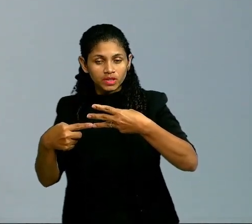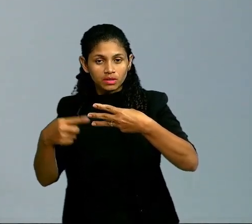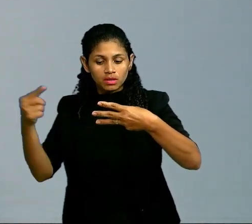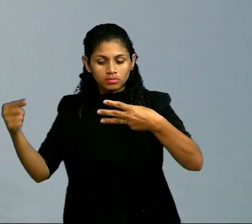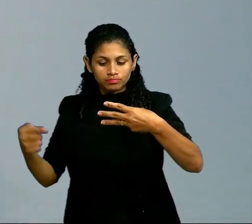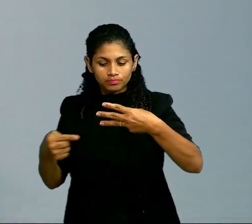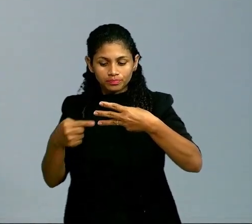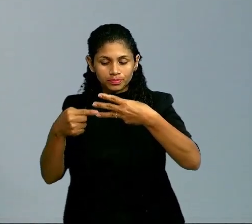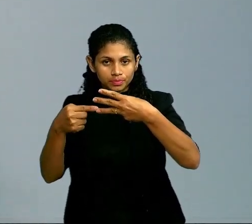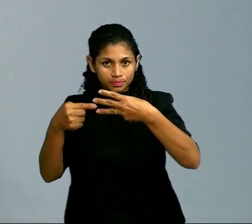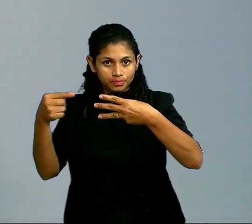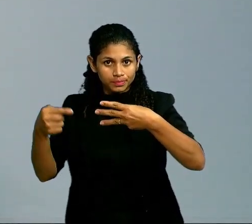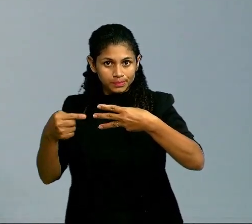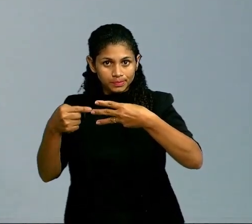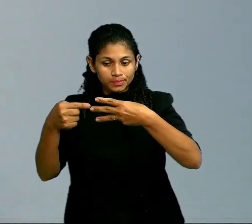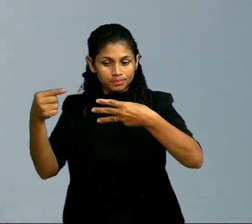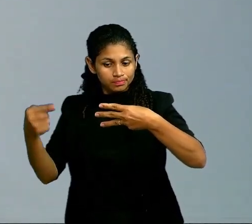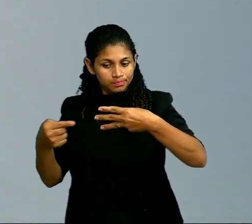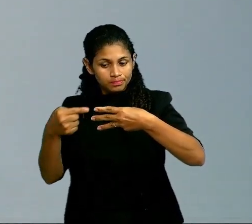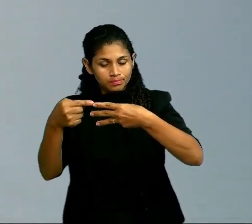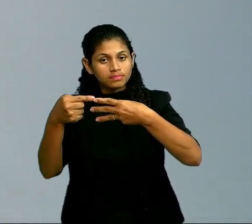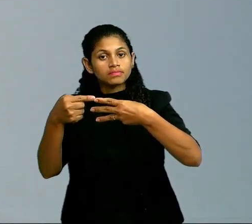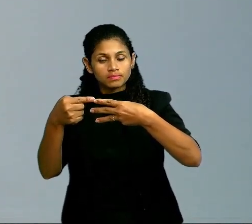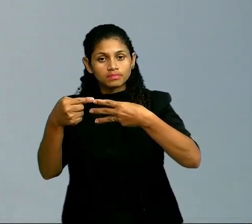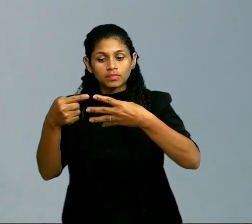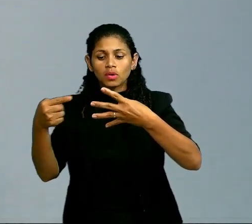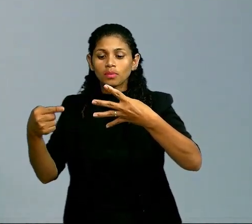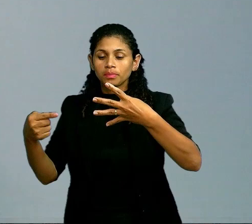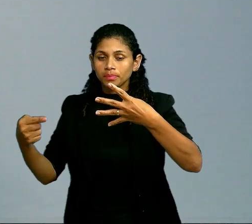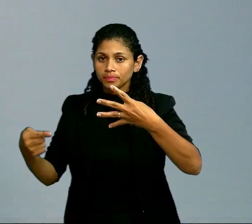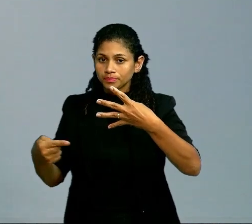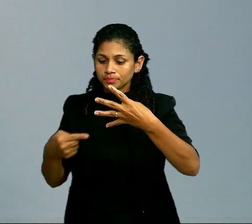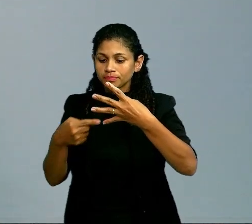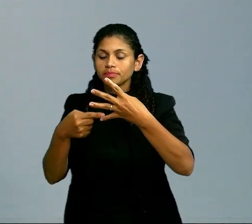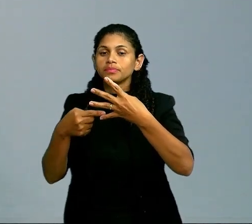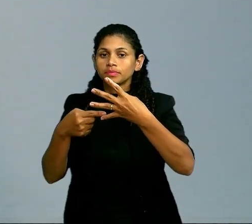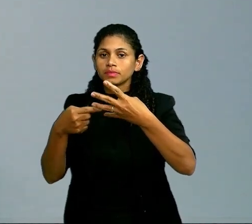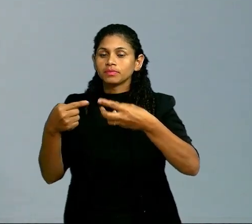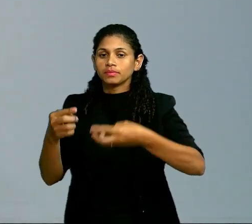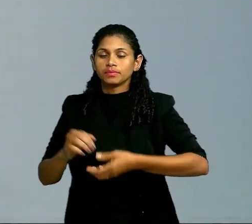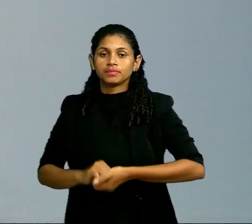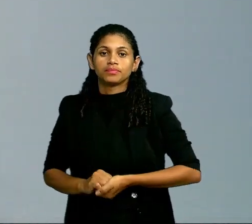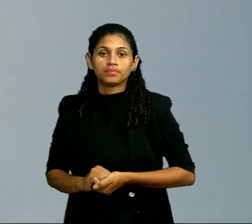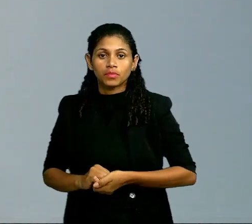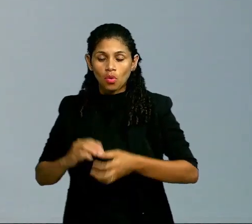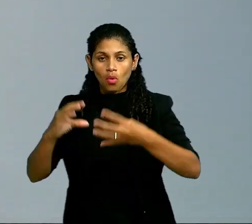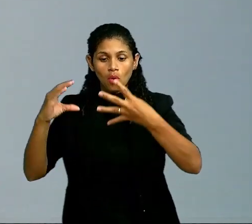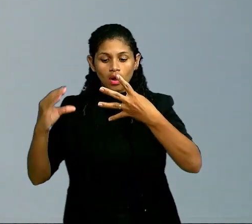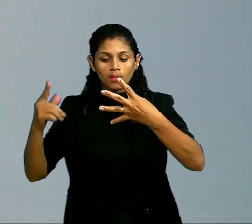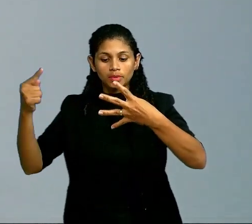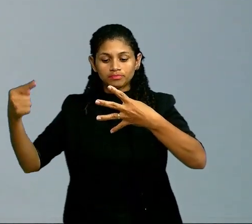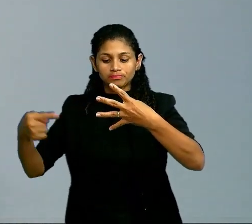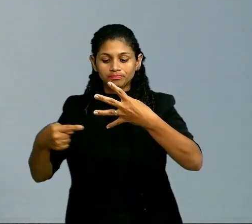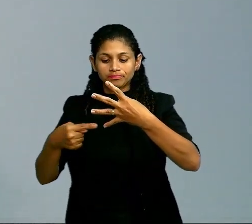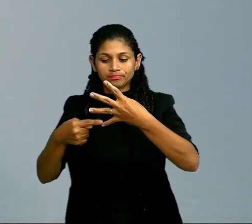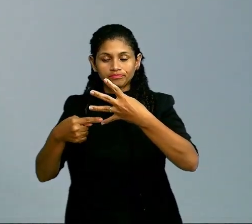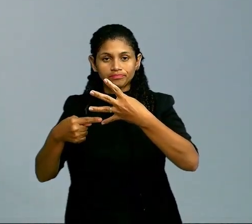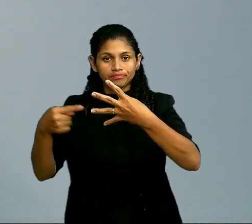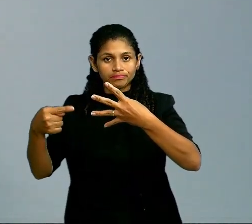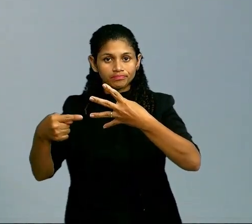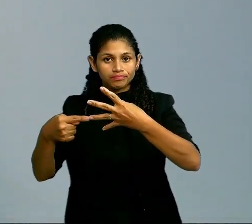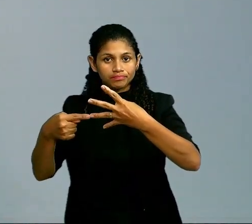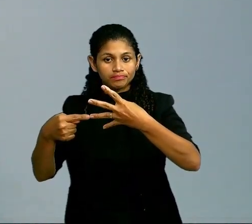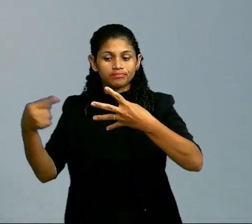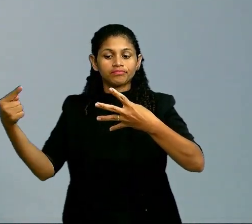ligações simples, pode ser uma simples e uma dupla, ou pode ser uma ligação tripla. E o carbono, que faz 4 ligações,